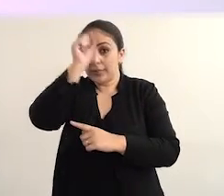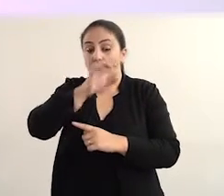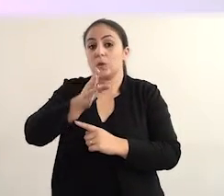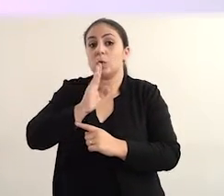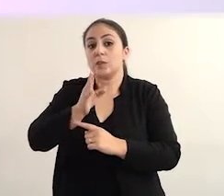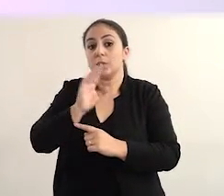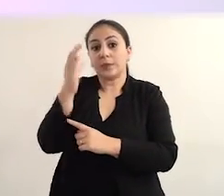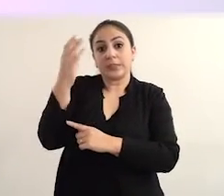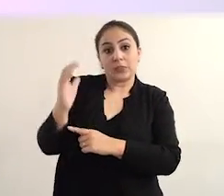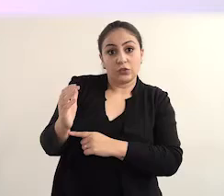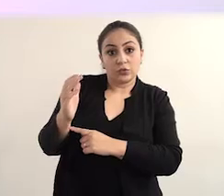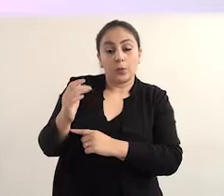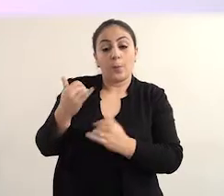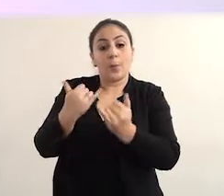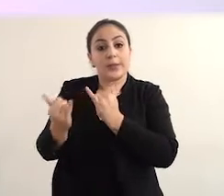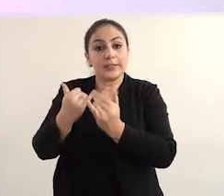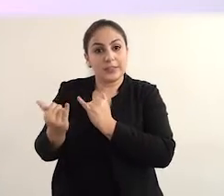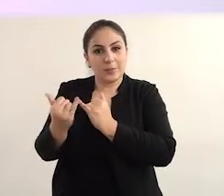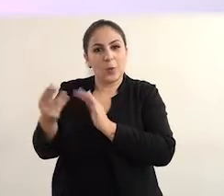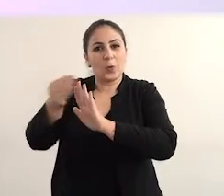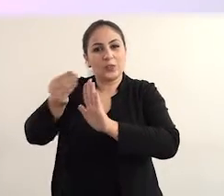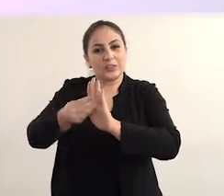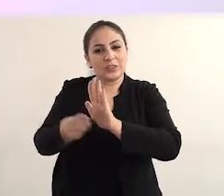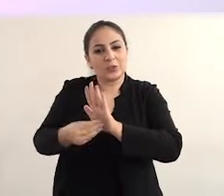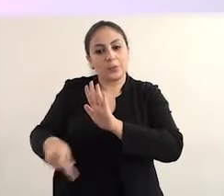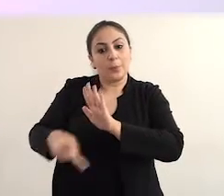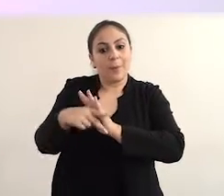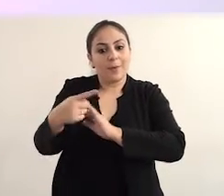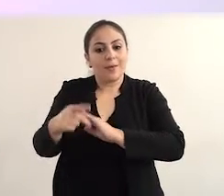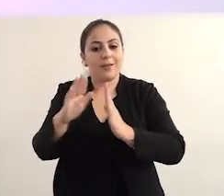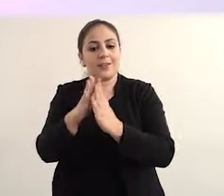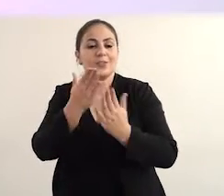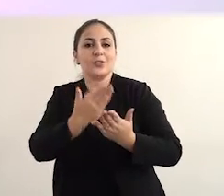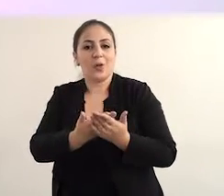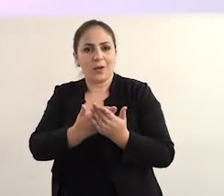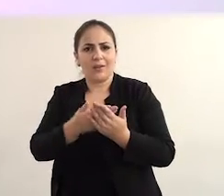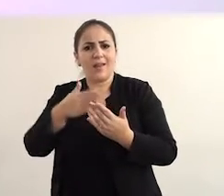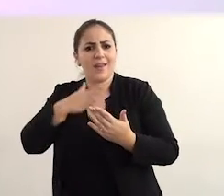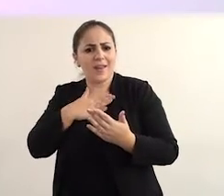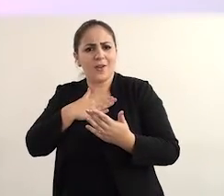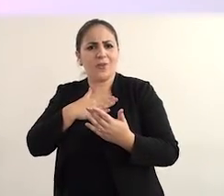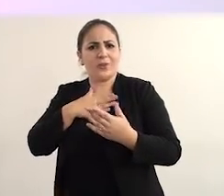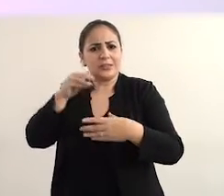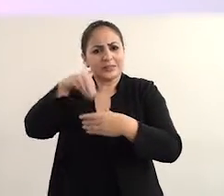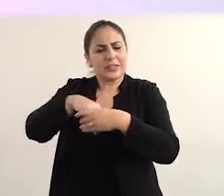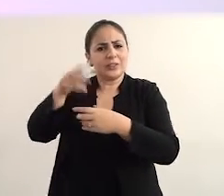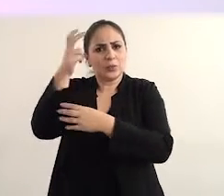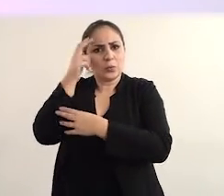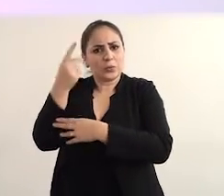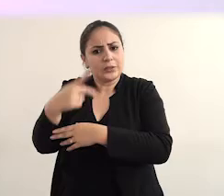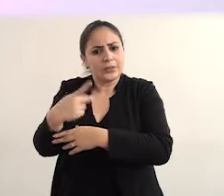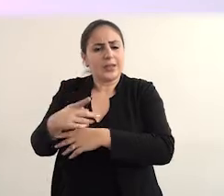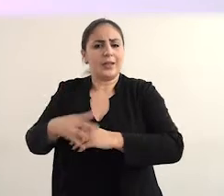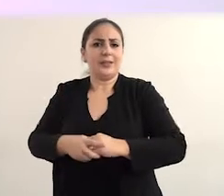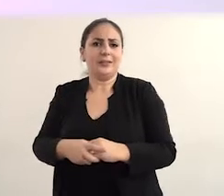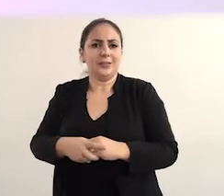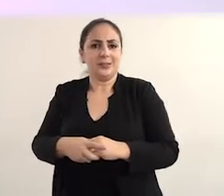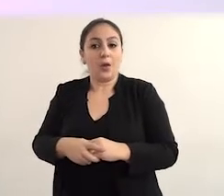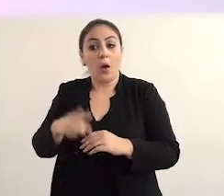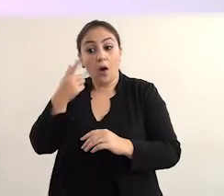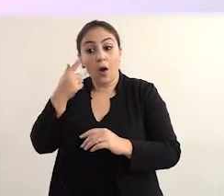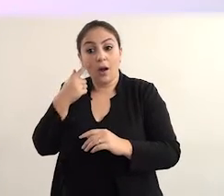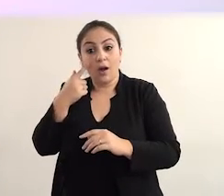conhecimento científico, por exemplo, que é o conteúdo da escola, né? Eu vou passar dentro da cultura dele, entende? O